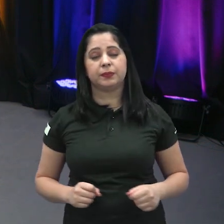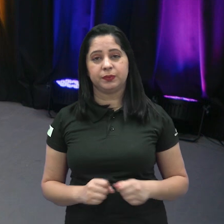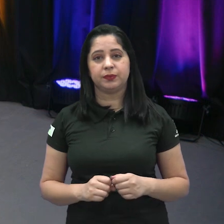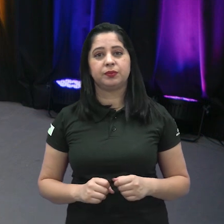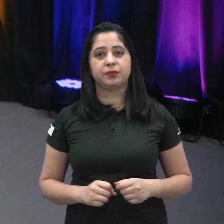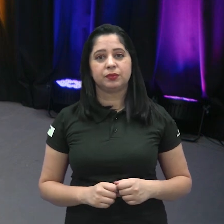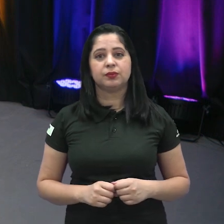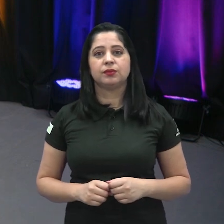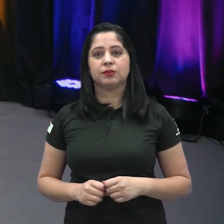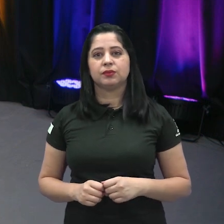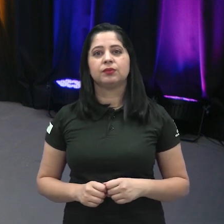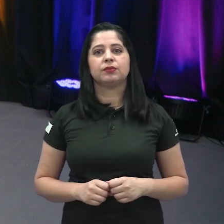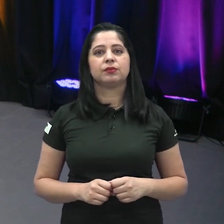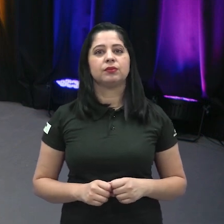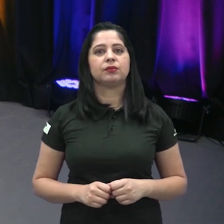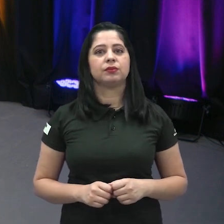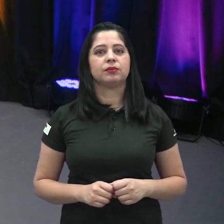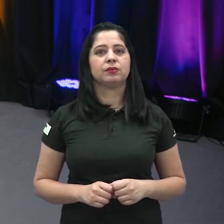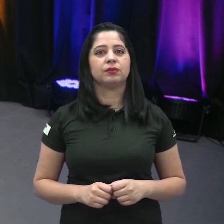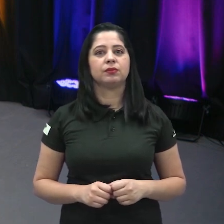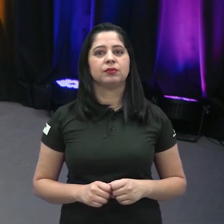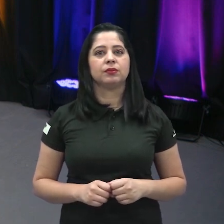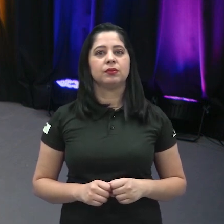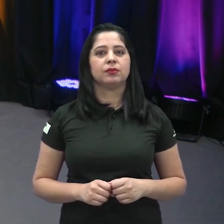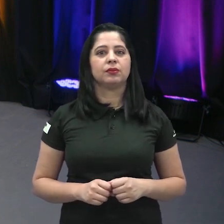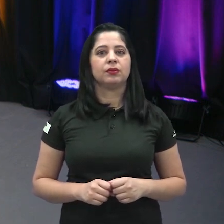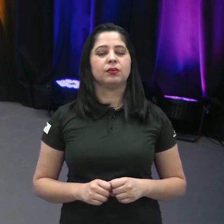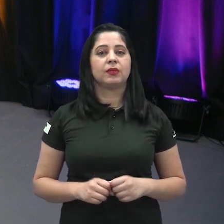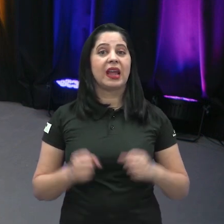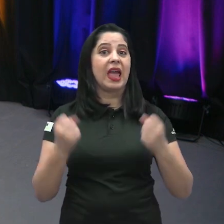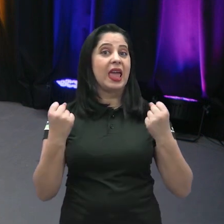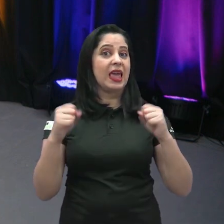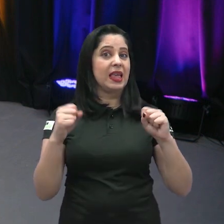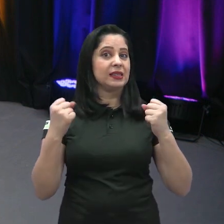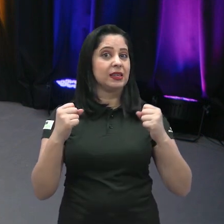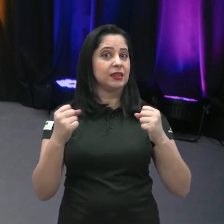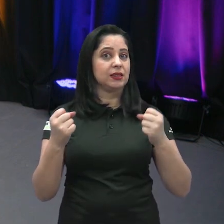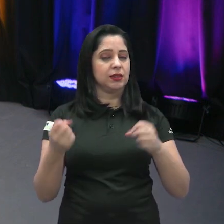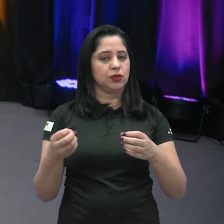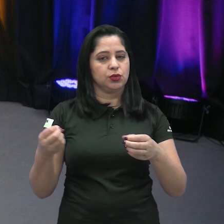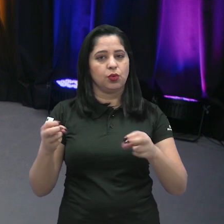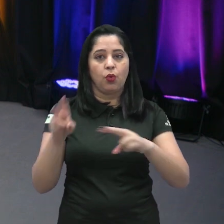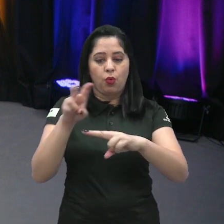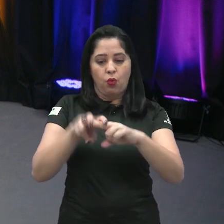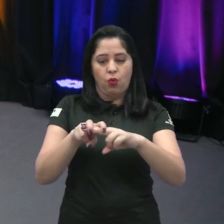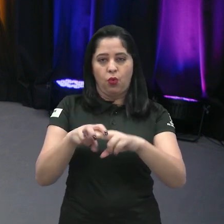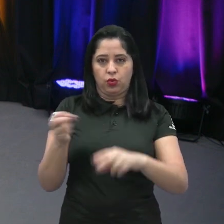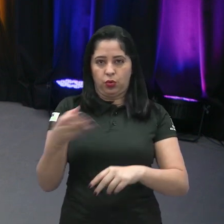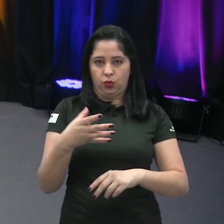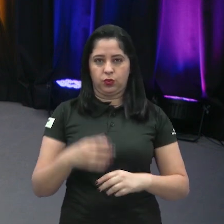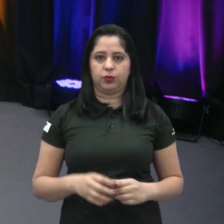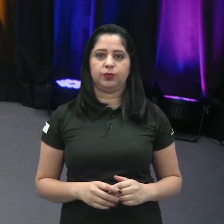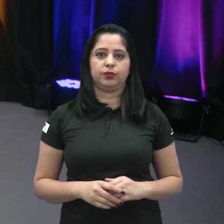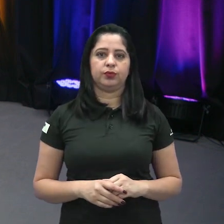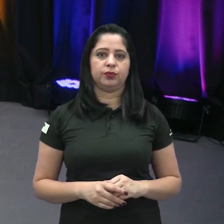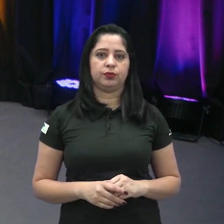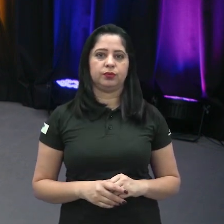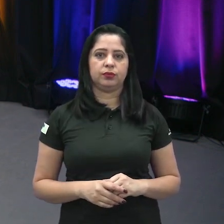execução de agachamento, nós podemos fazer o quê? Um próximo exercício utilizando a cadeira, para a gente tirar ela